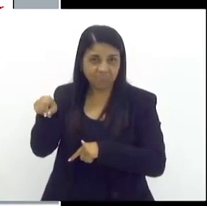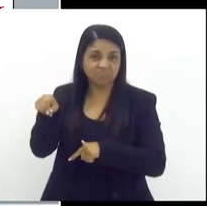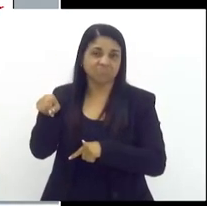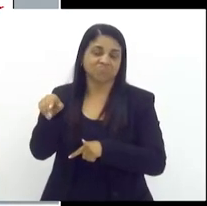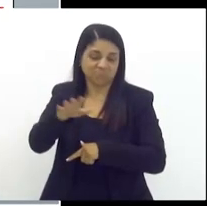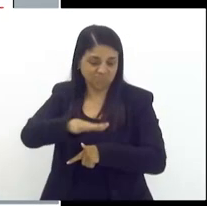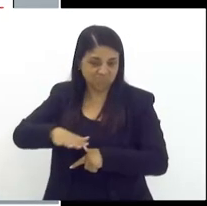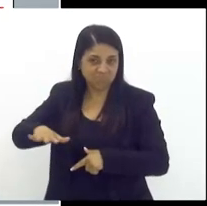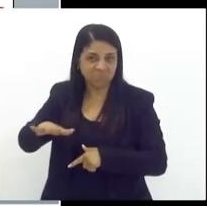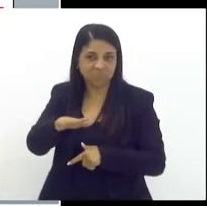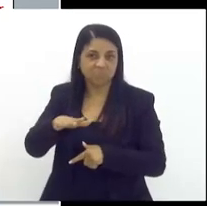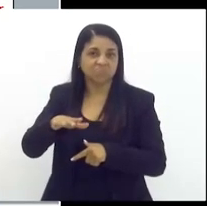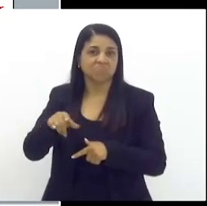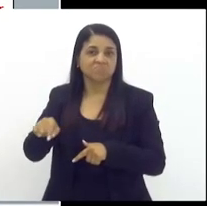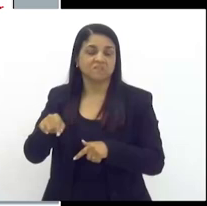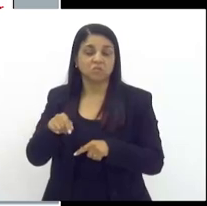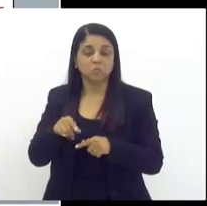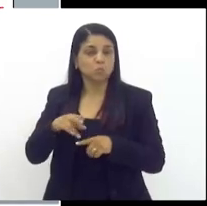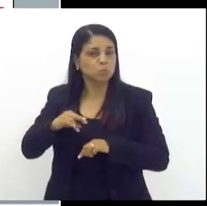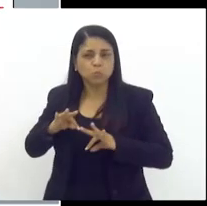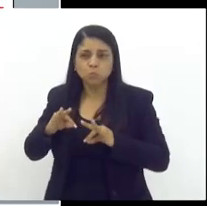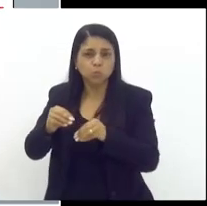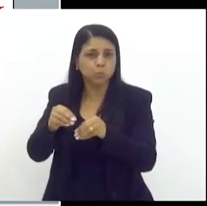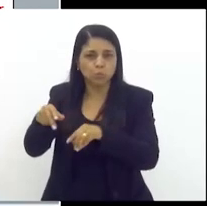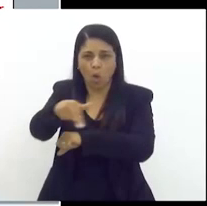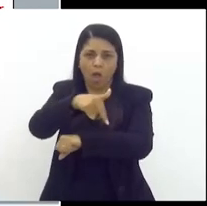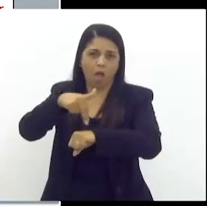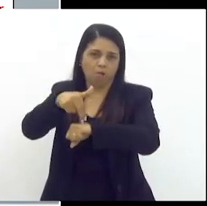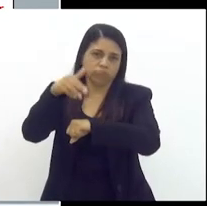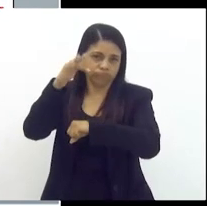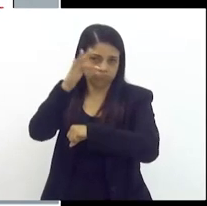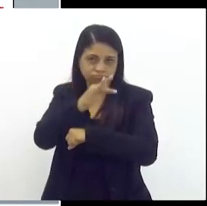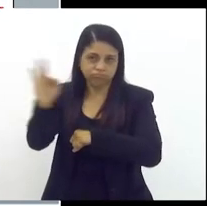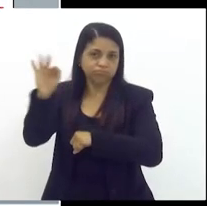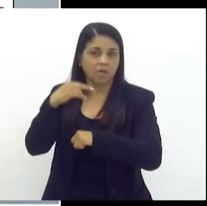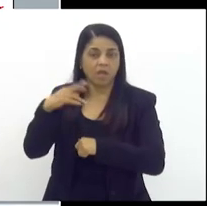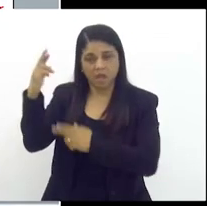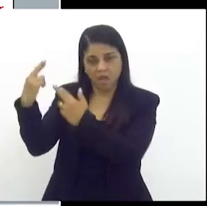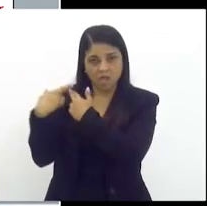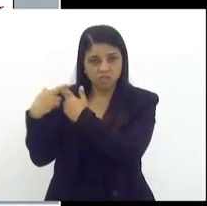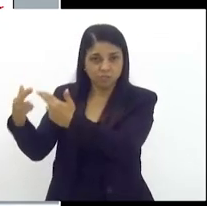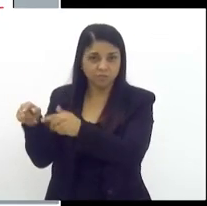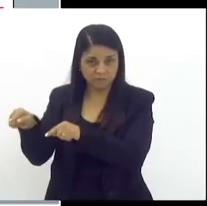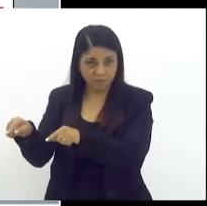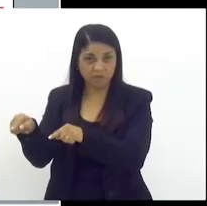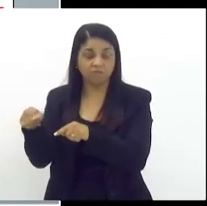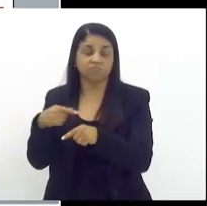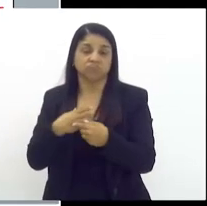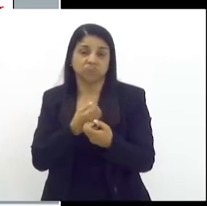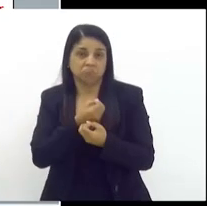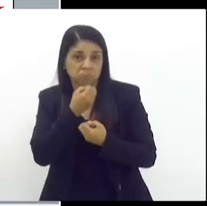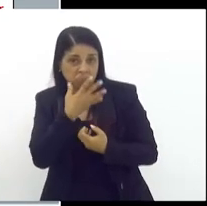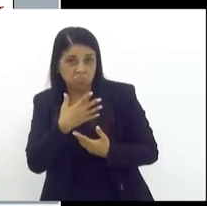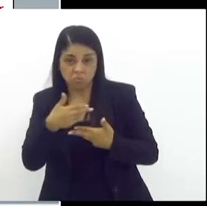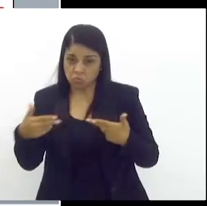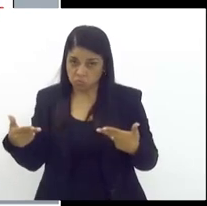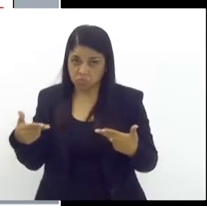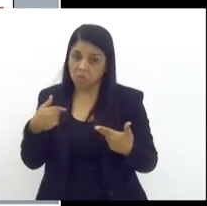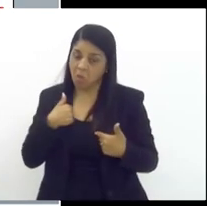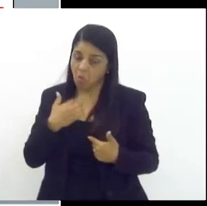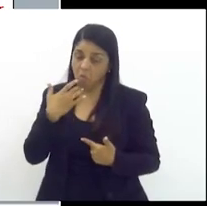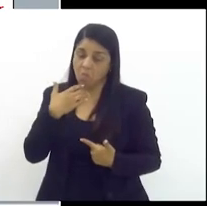as exceções todas na mão da União então A Maldição dos benefícios eu acho que é uma maldição